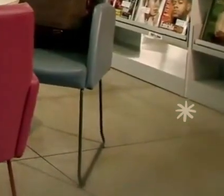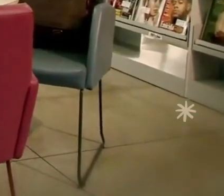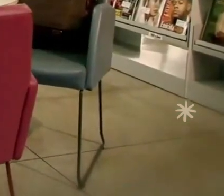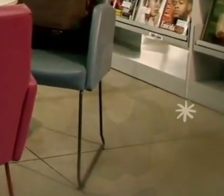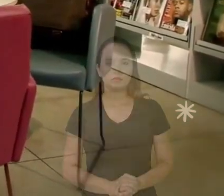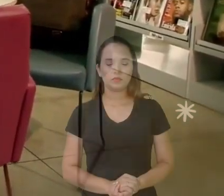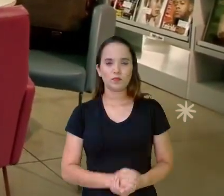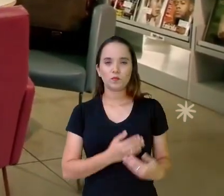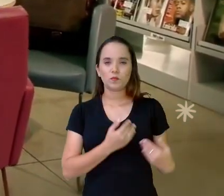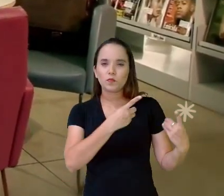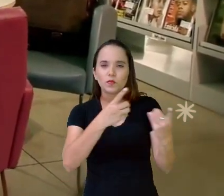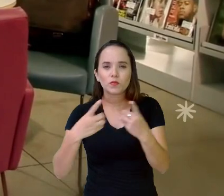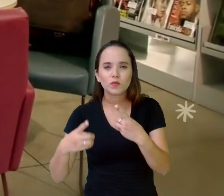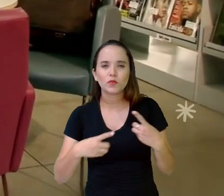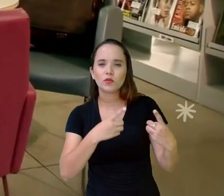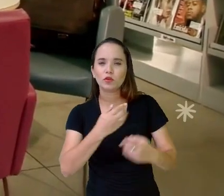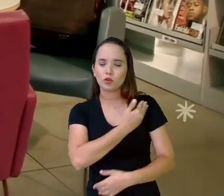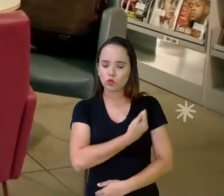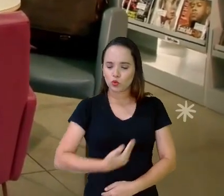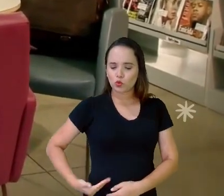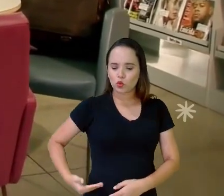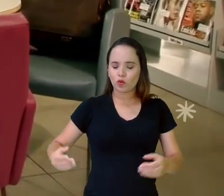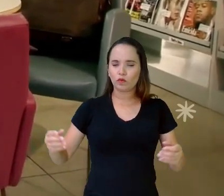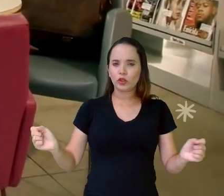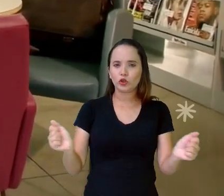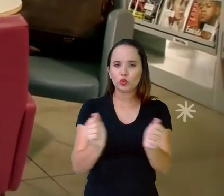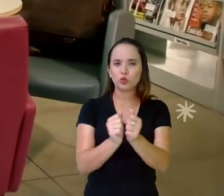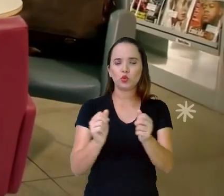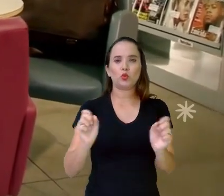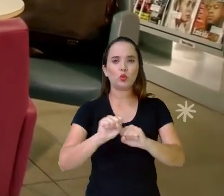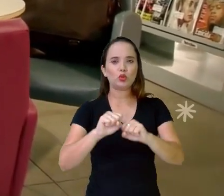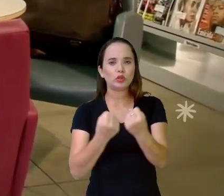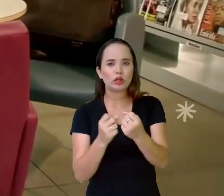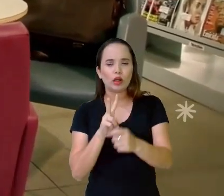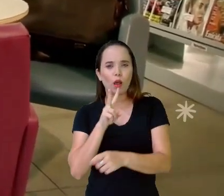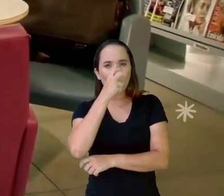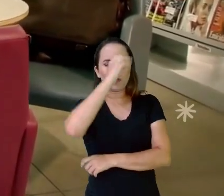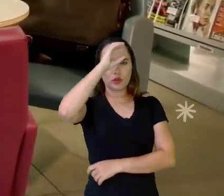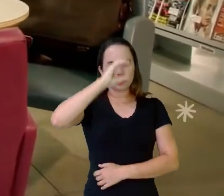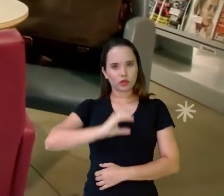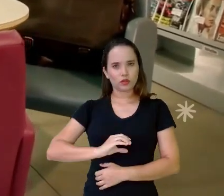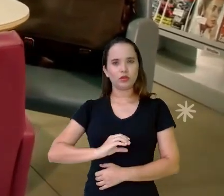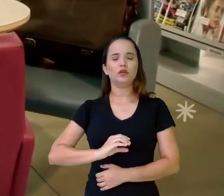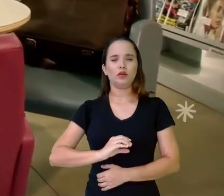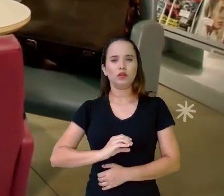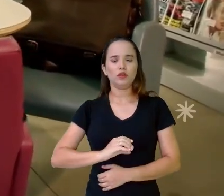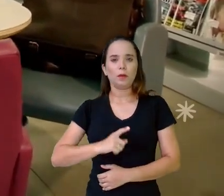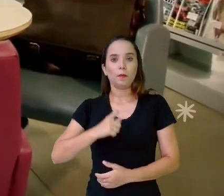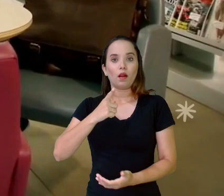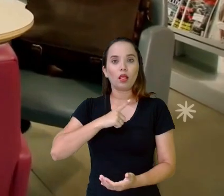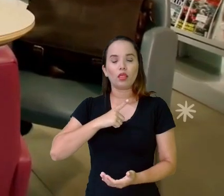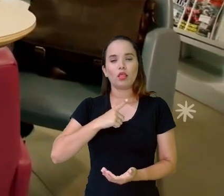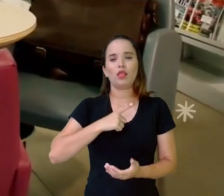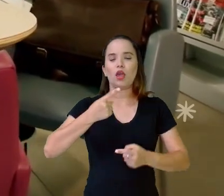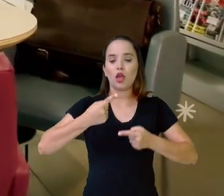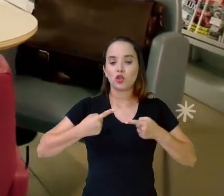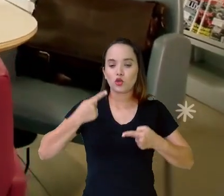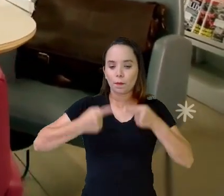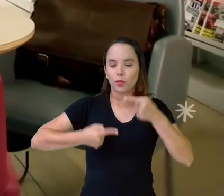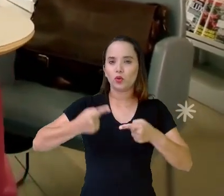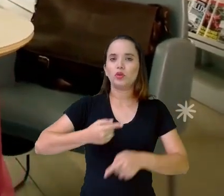O diálogo entre os governos e a sociedade fortalece o exercício da cidadania, garantindo a execução de políticas públicas